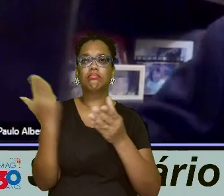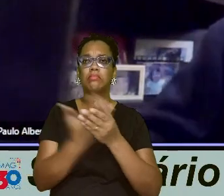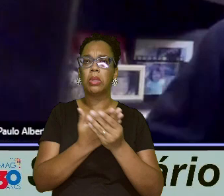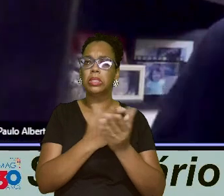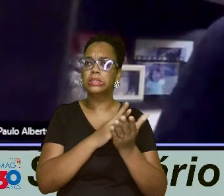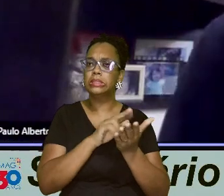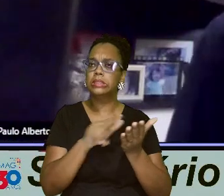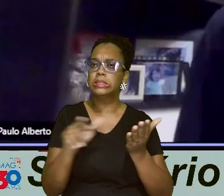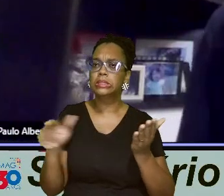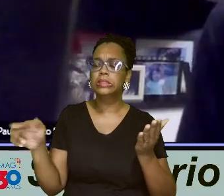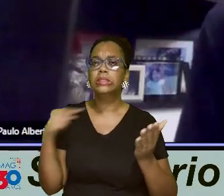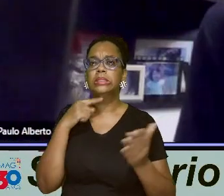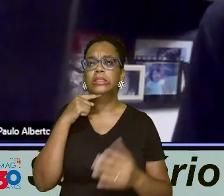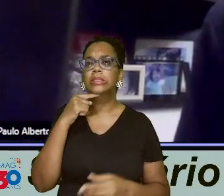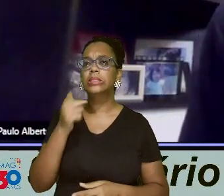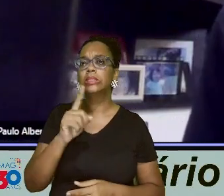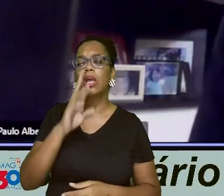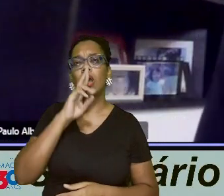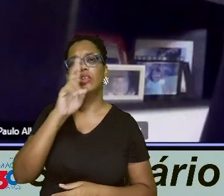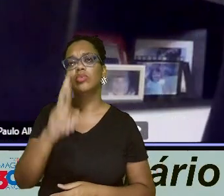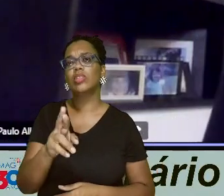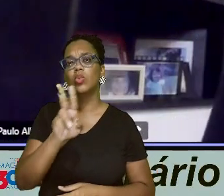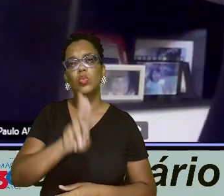vão gerar um resultado útil